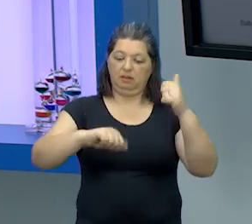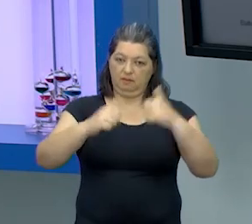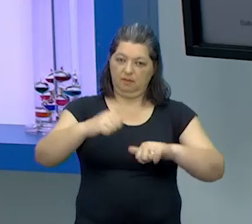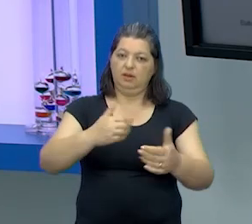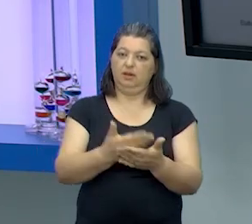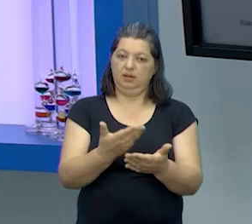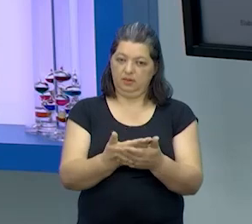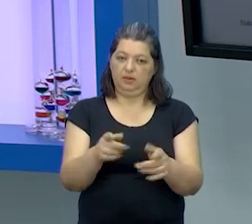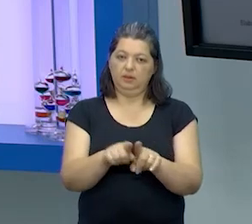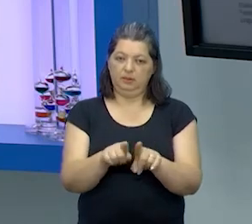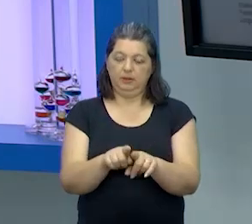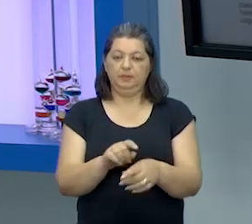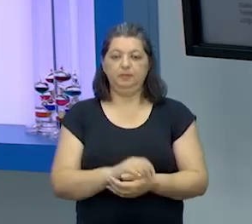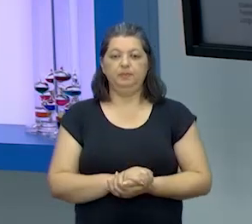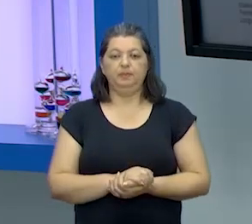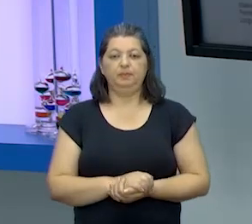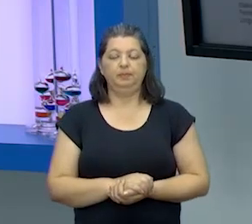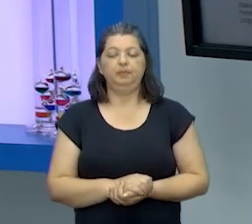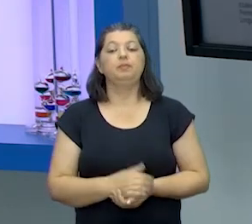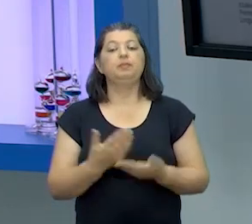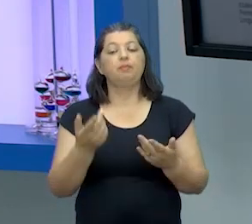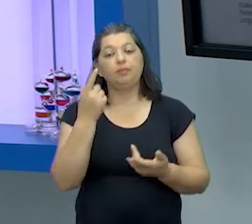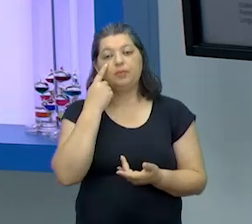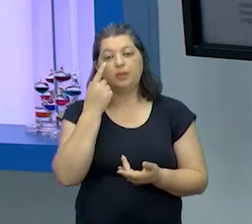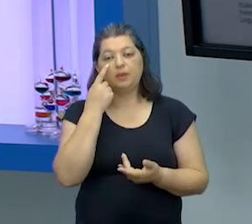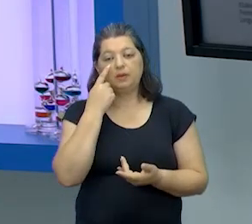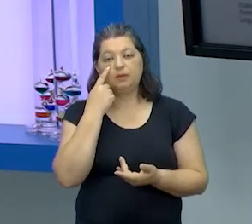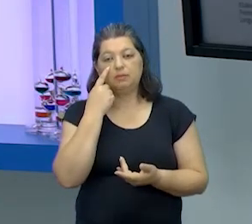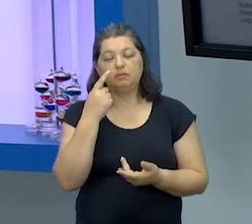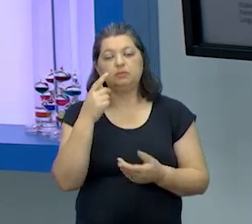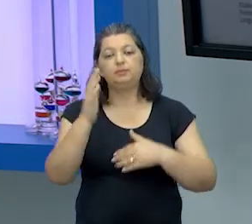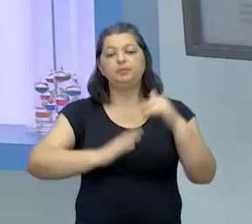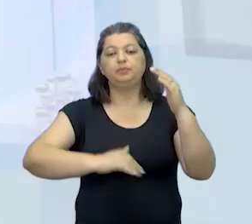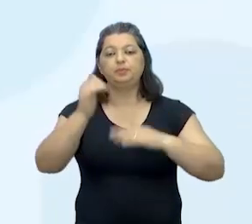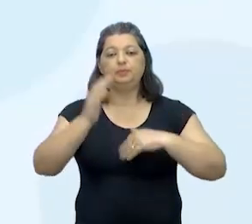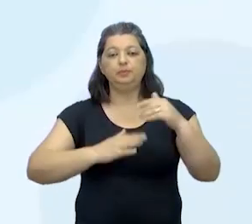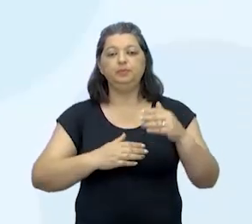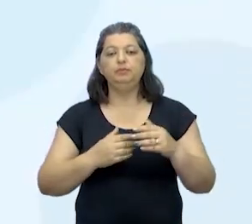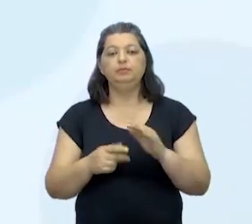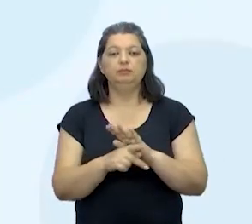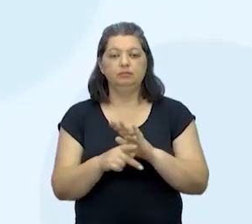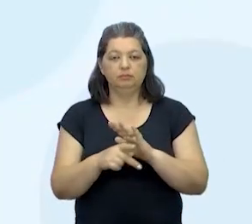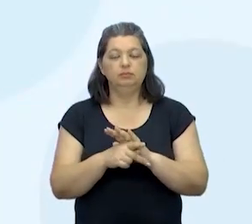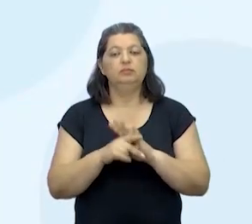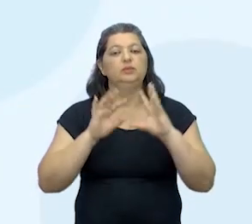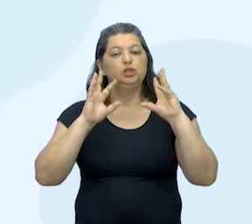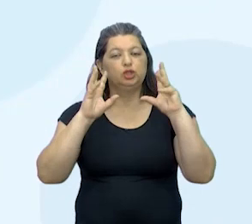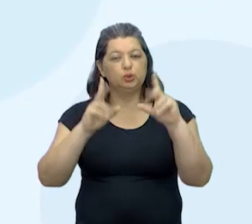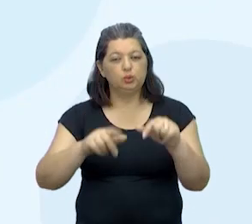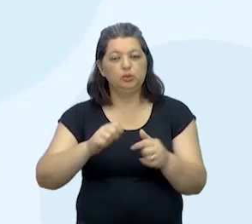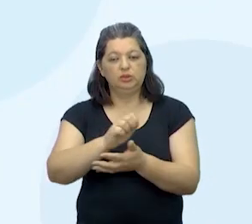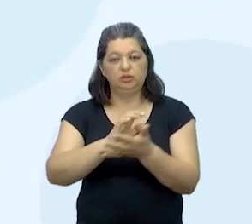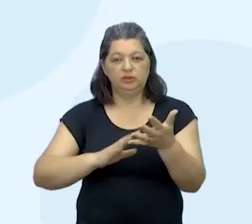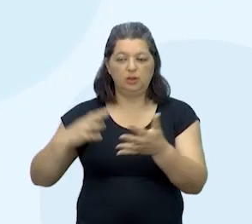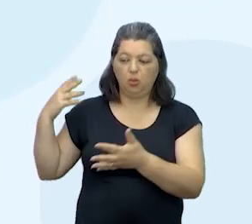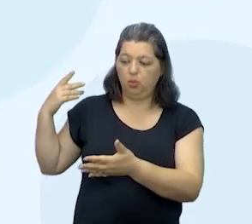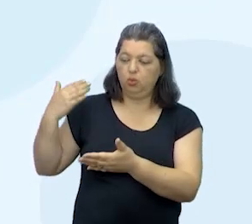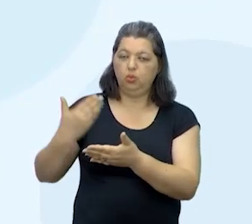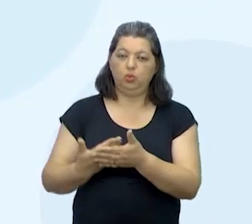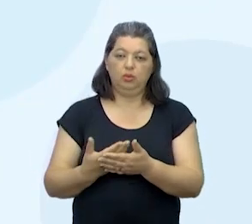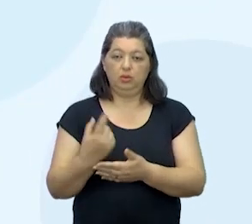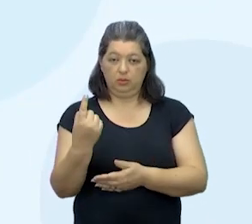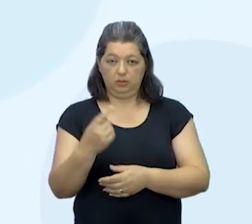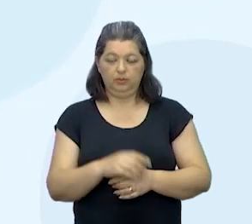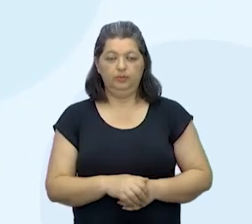avaliação. Então vamos dar uma olhadinha só nas habilidades que permearam aí toda a atividade 1. Então a